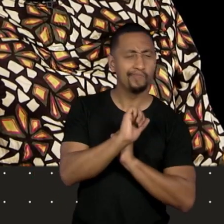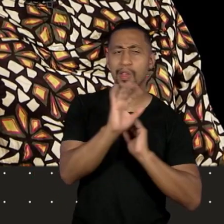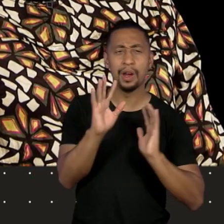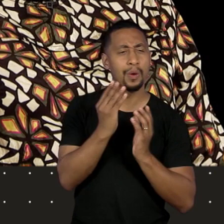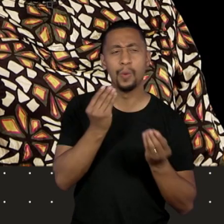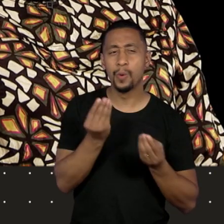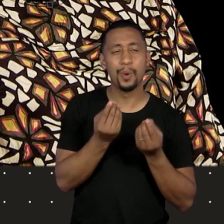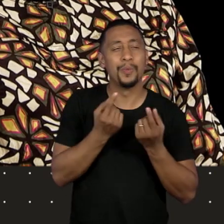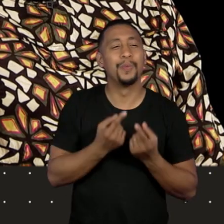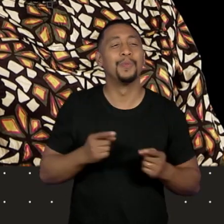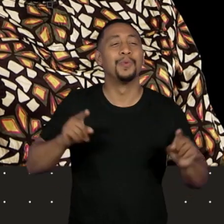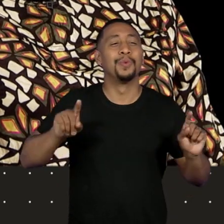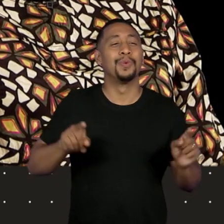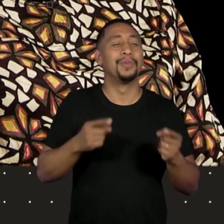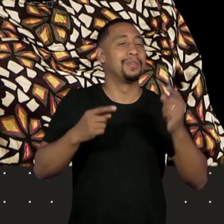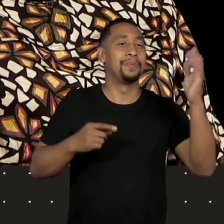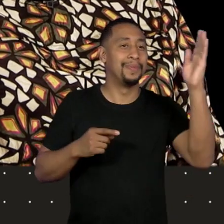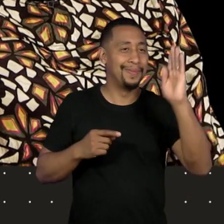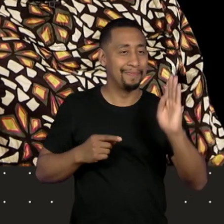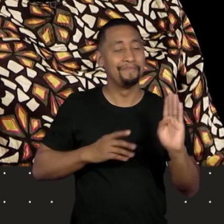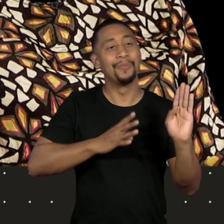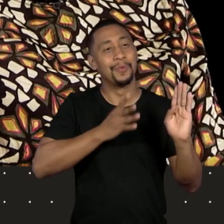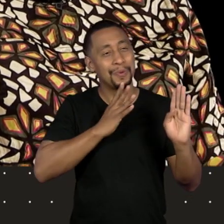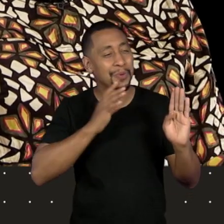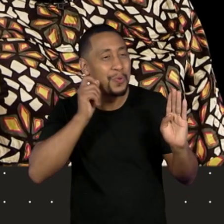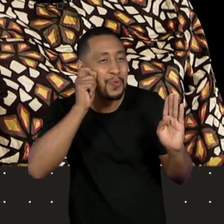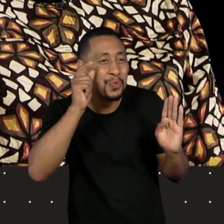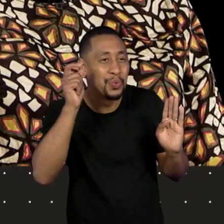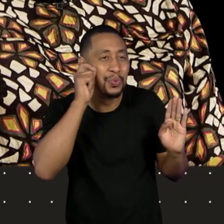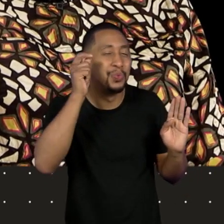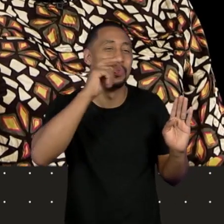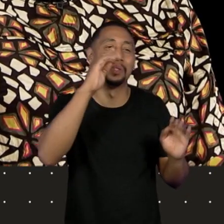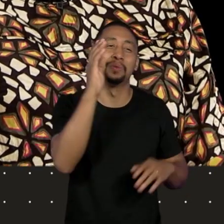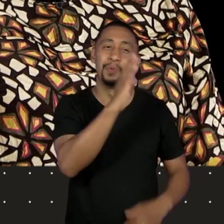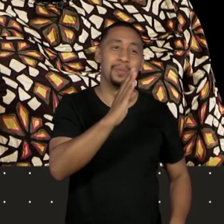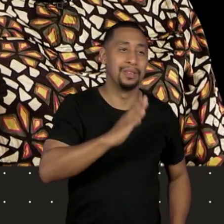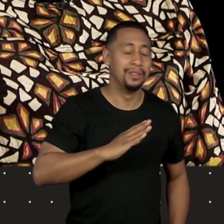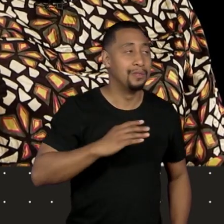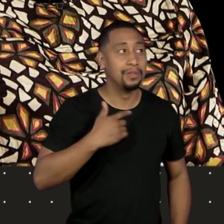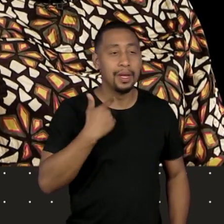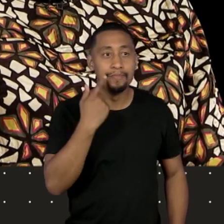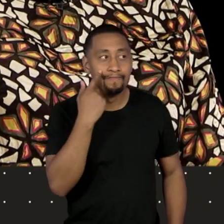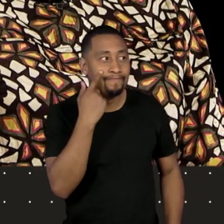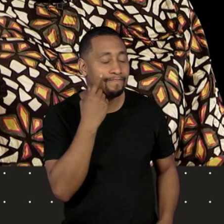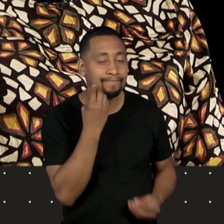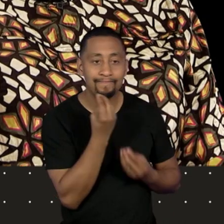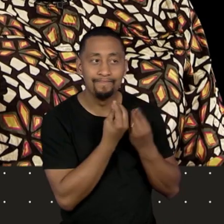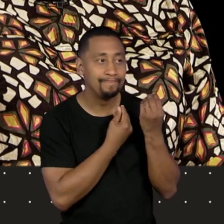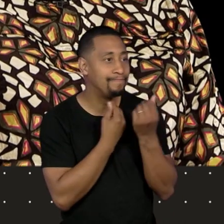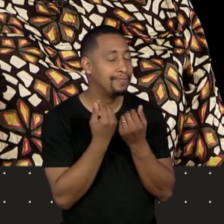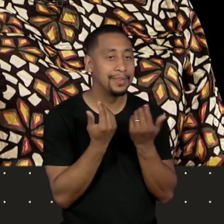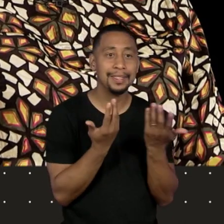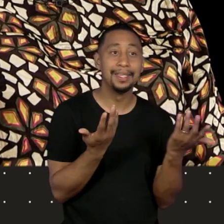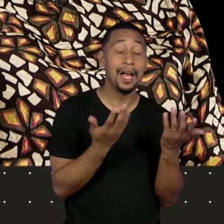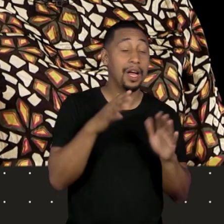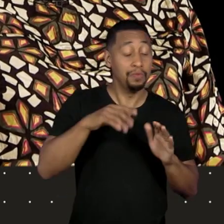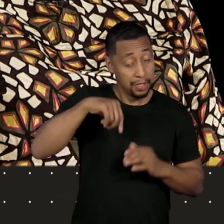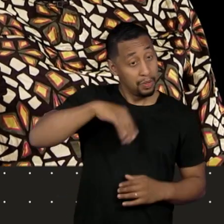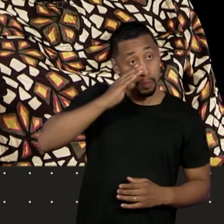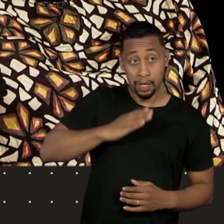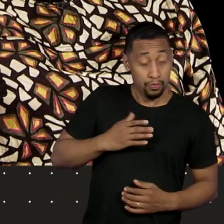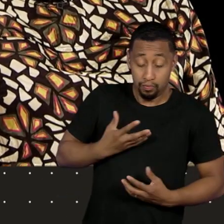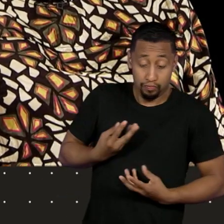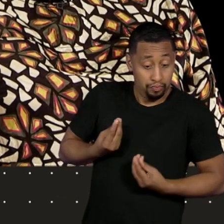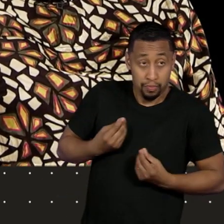da profundidade, do que é a cultura brasileira, um olhar generoso, profundo, que muitas vezes nós mesmos não temos aqui. E, além